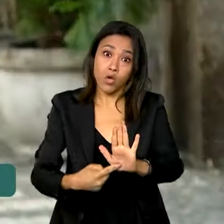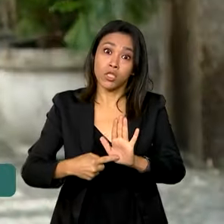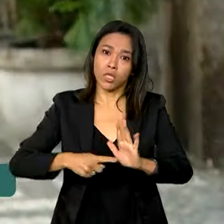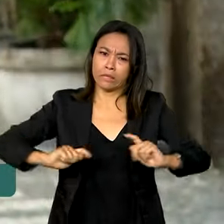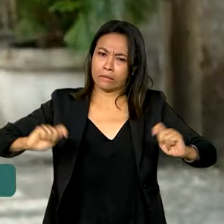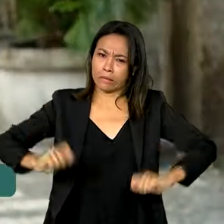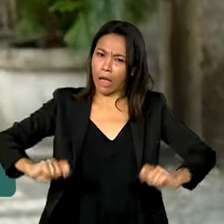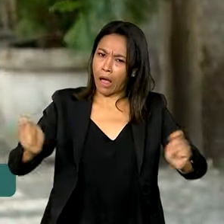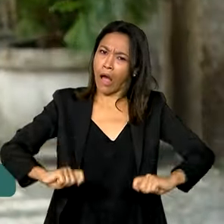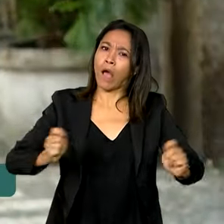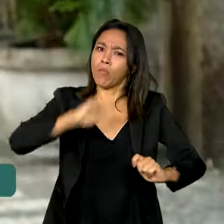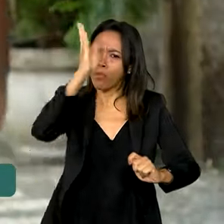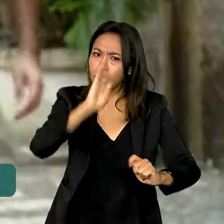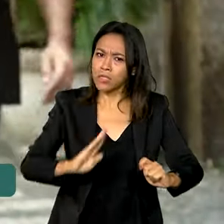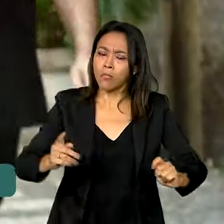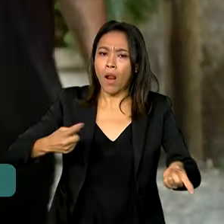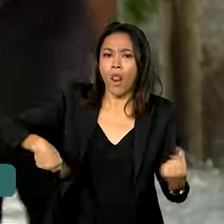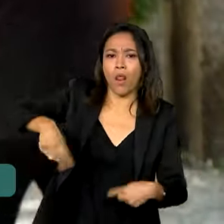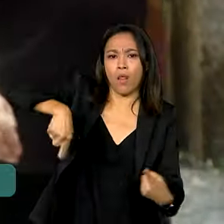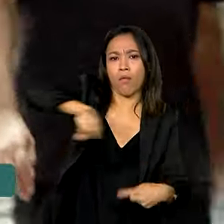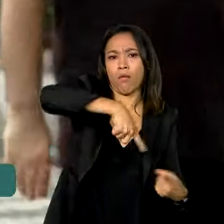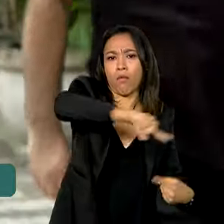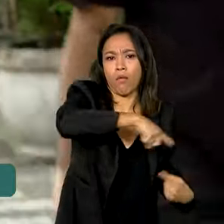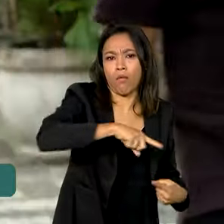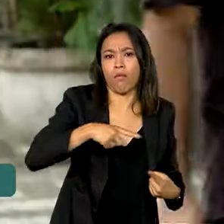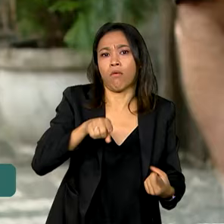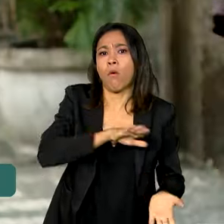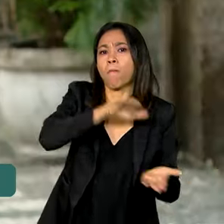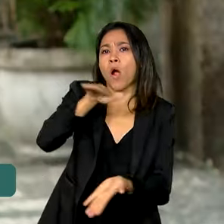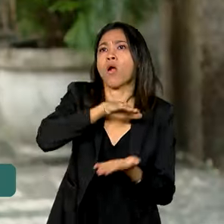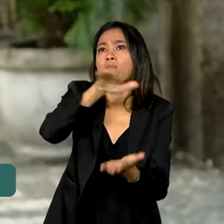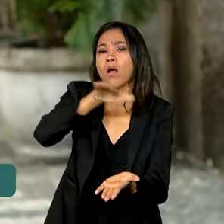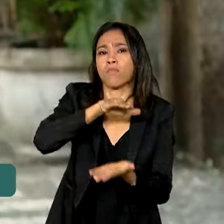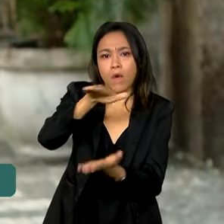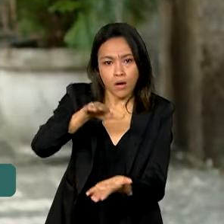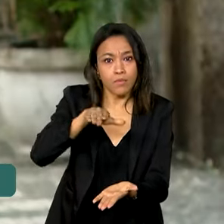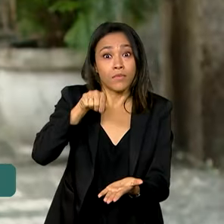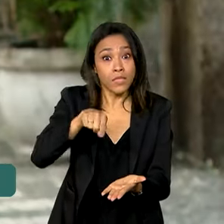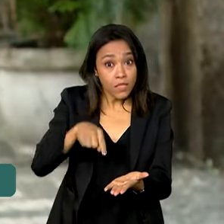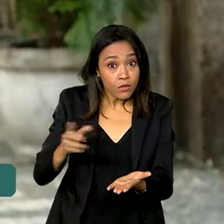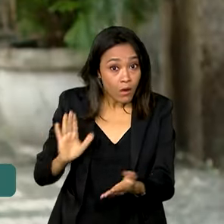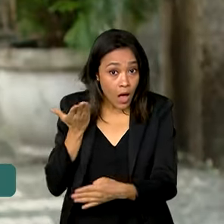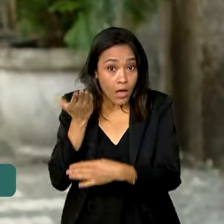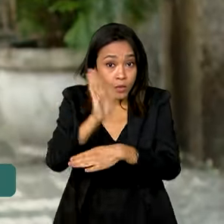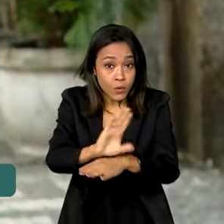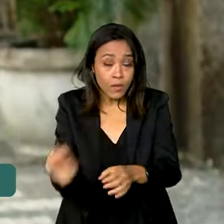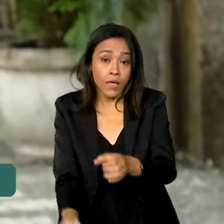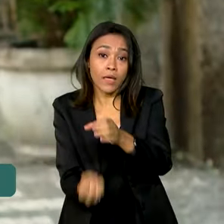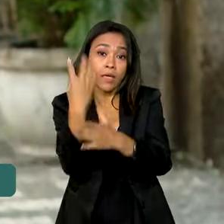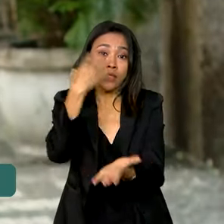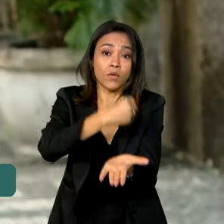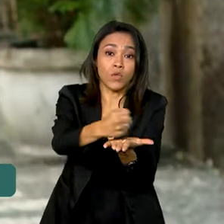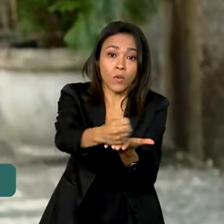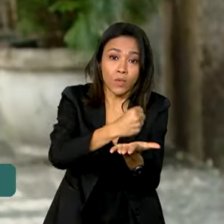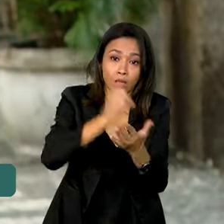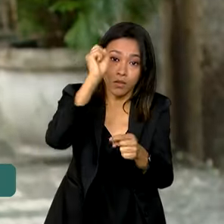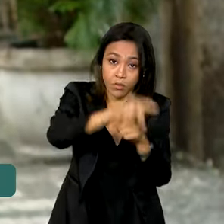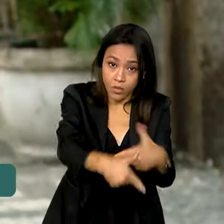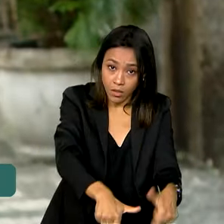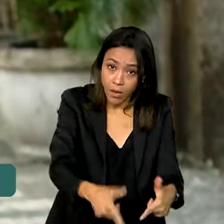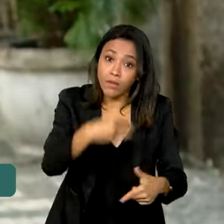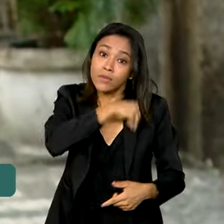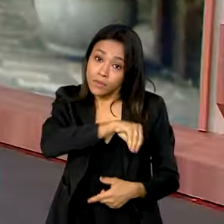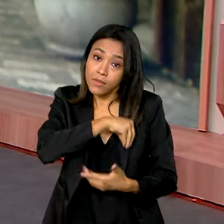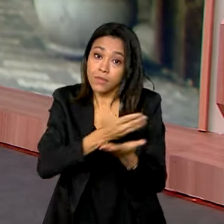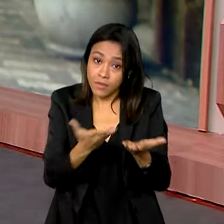a movimentação internacional de cargas, e isso contribui para a geração de emprego e renda no país.